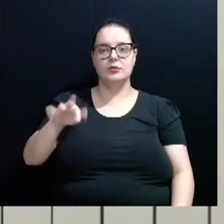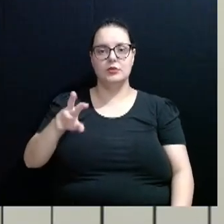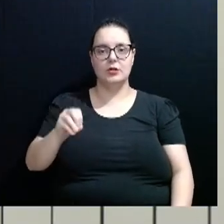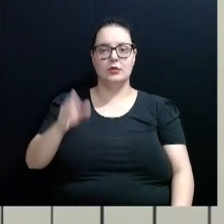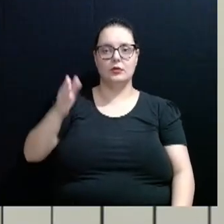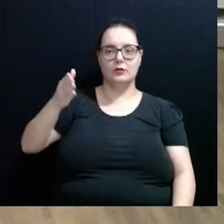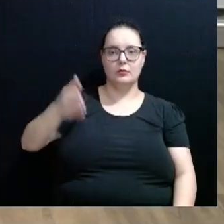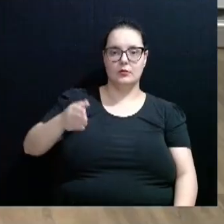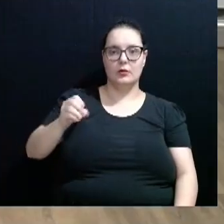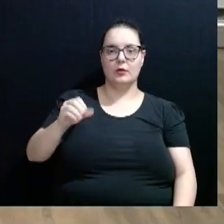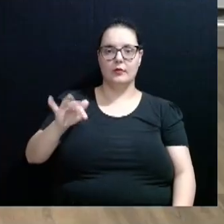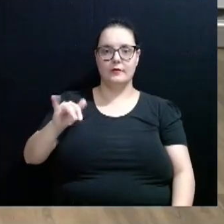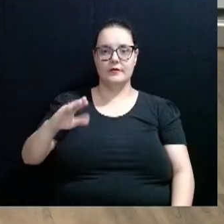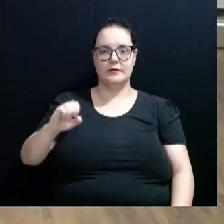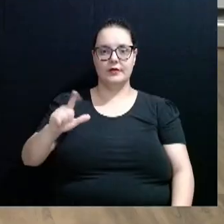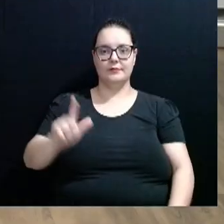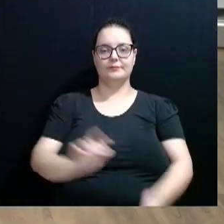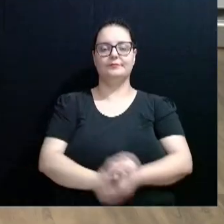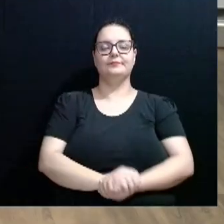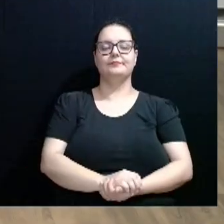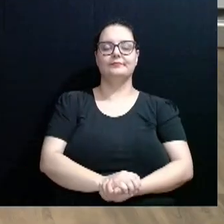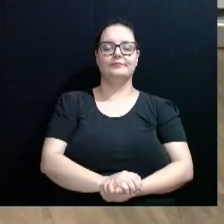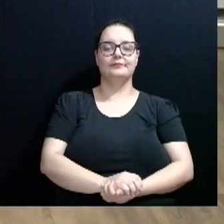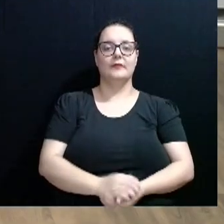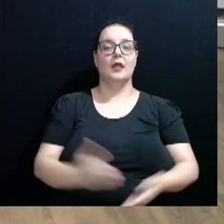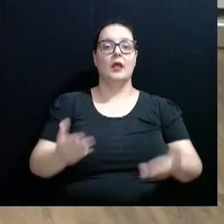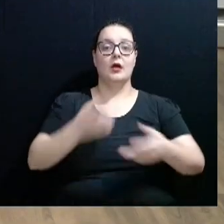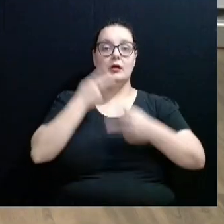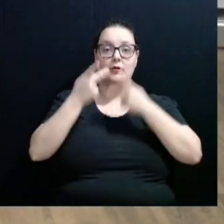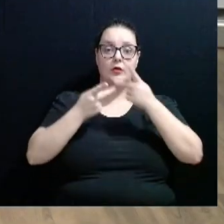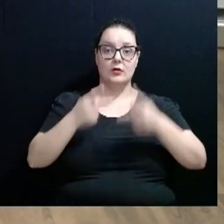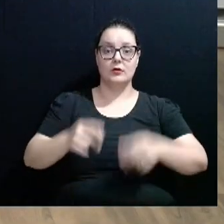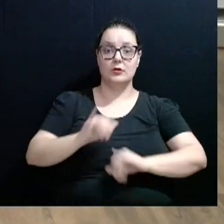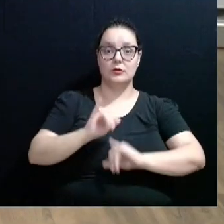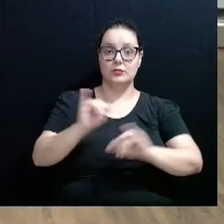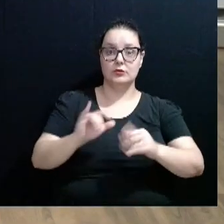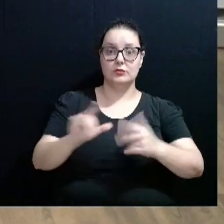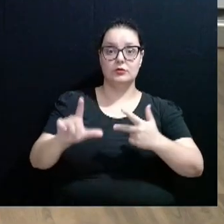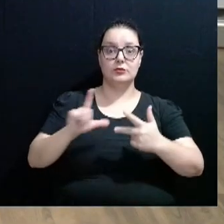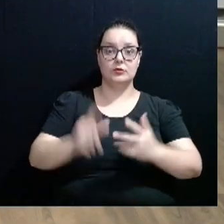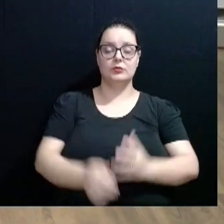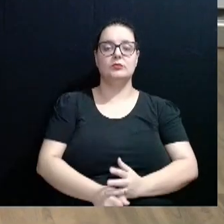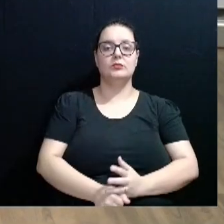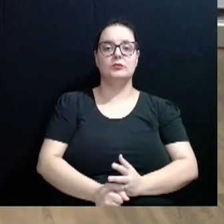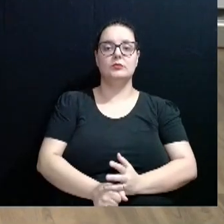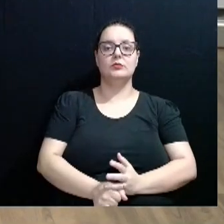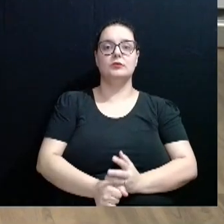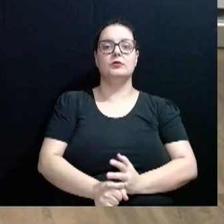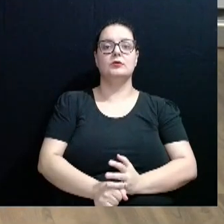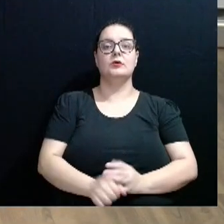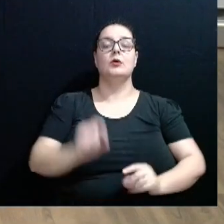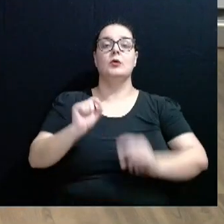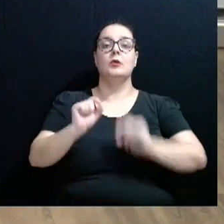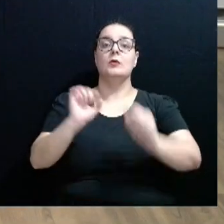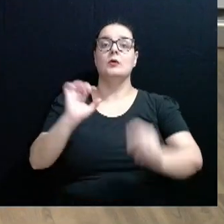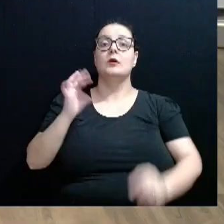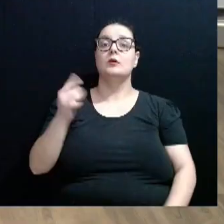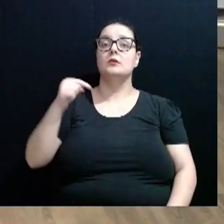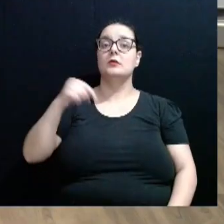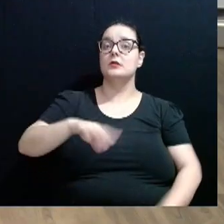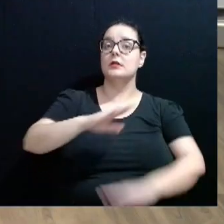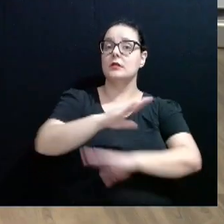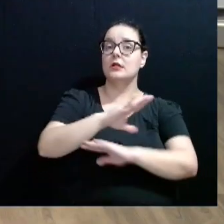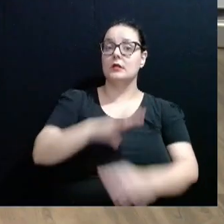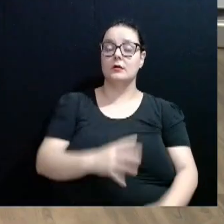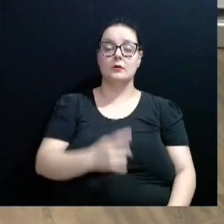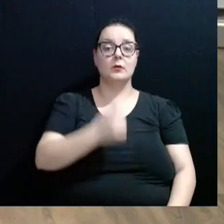campinas.sp.gov.br/diário/oficial. Agora a gente vai falar das notícias do Legislativo, o que acontece aqui na Câmara Municipal de Campinas, e